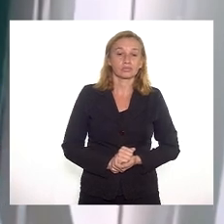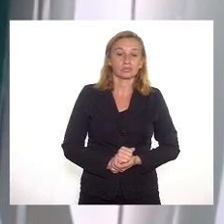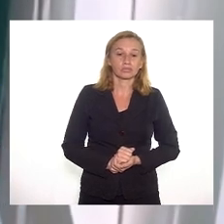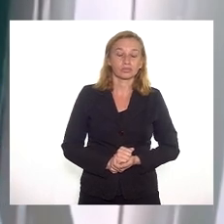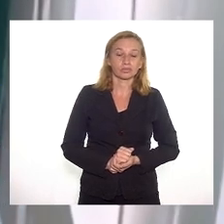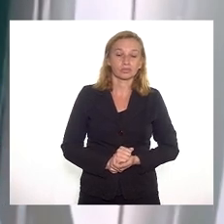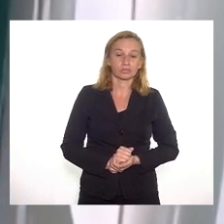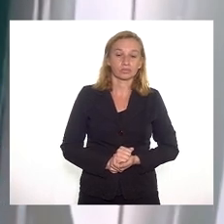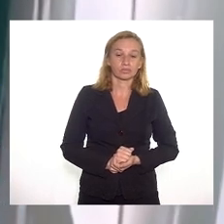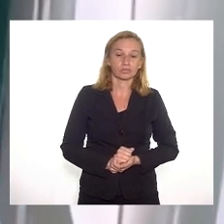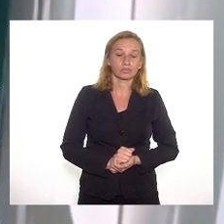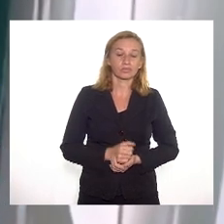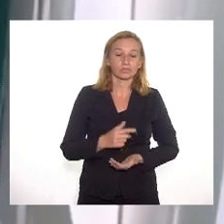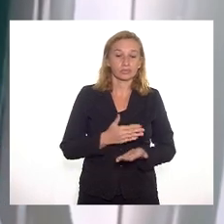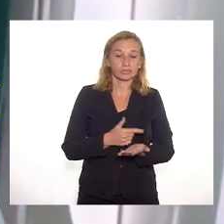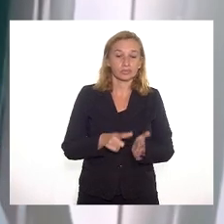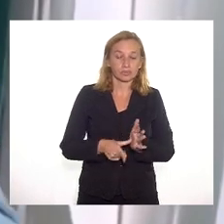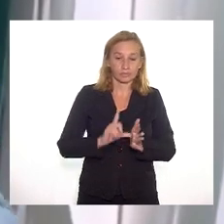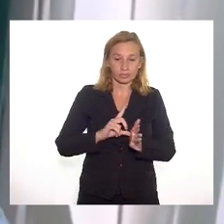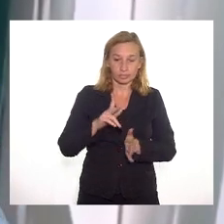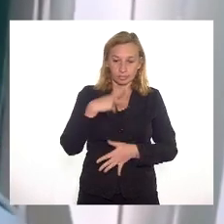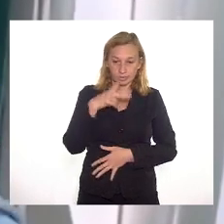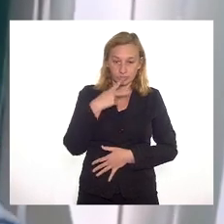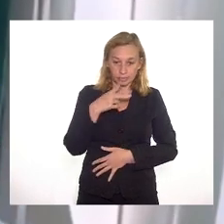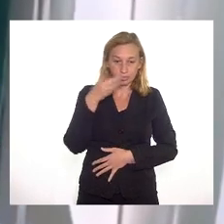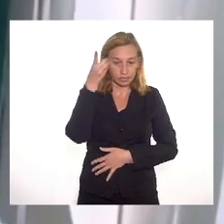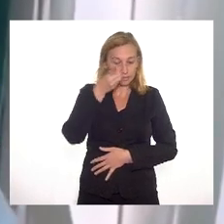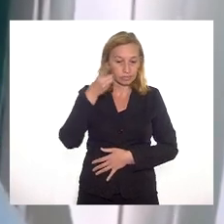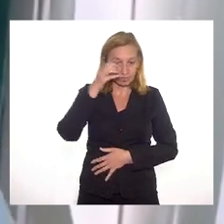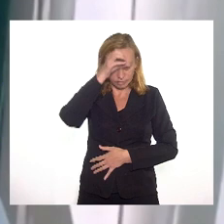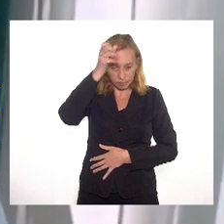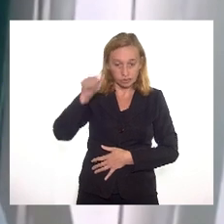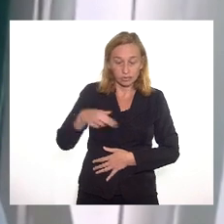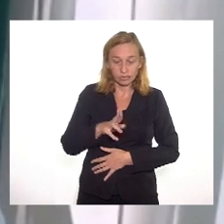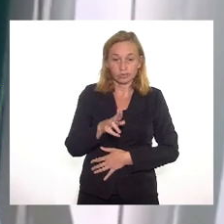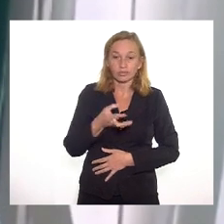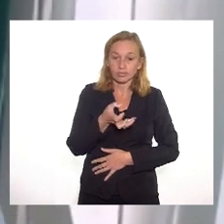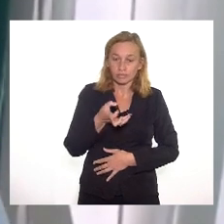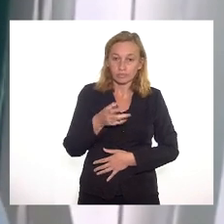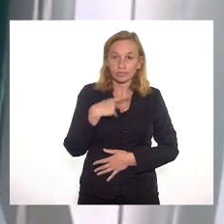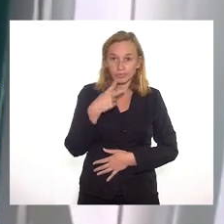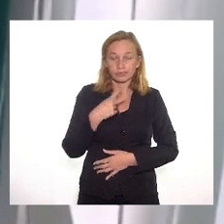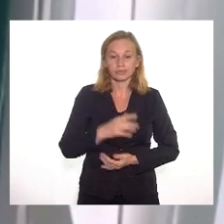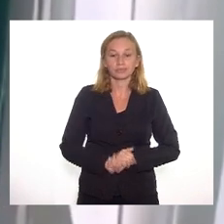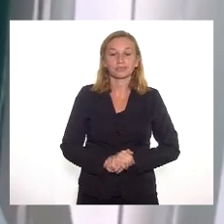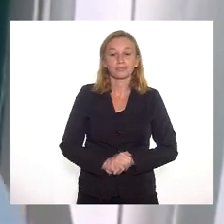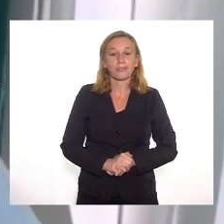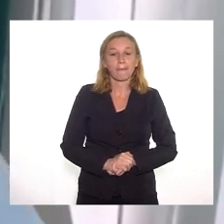ponto que queria desenvolver, deputada Tia Ju, eu quero mencionar